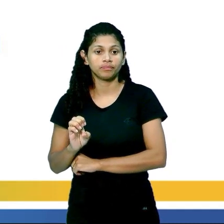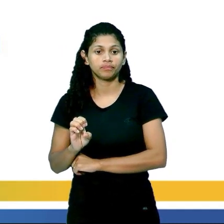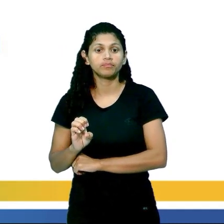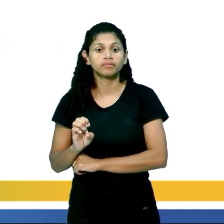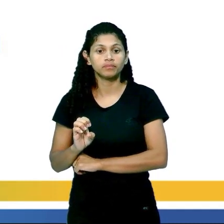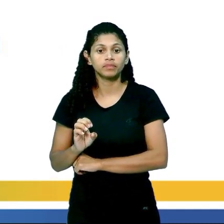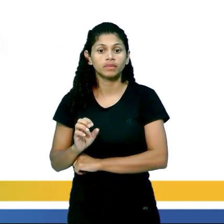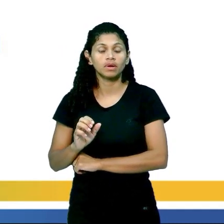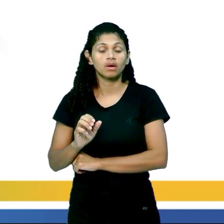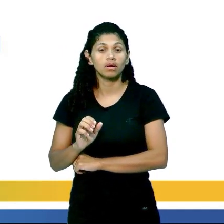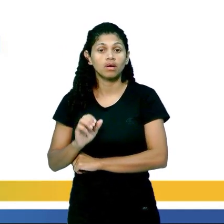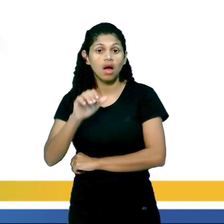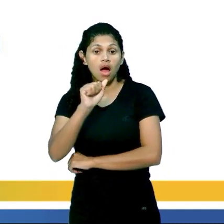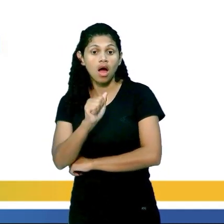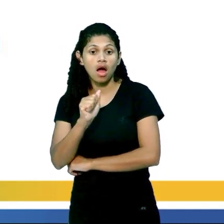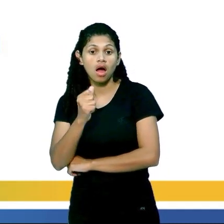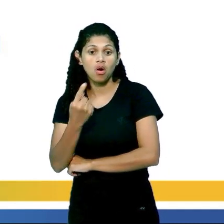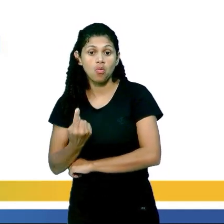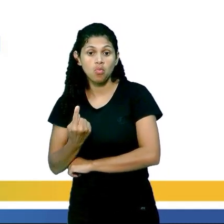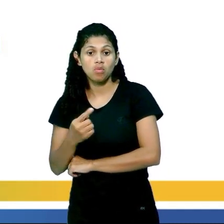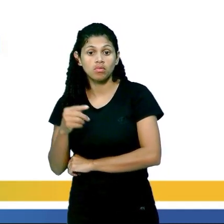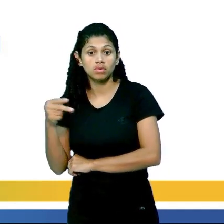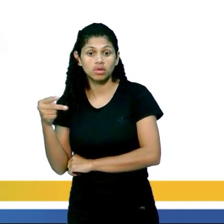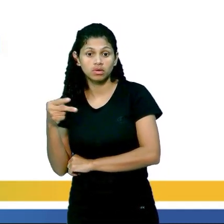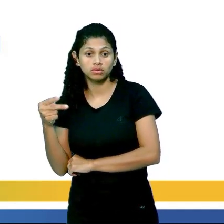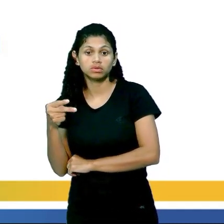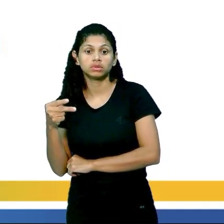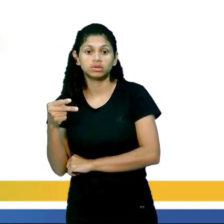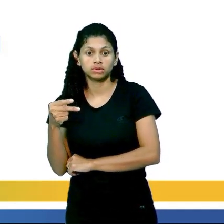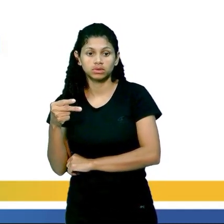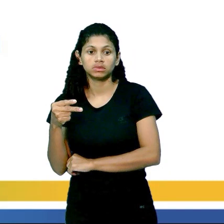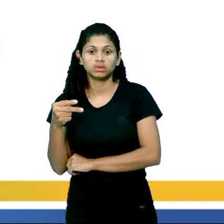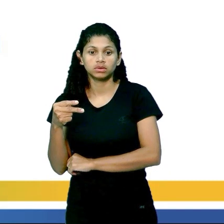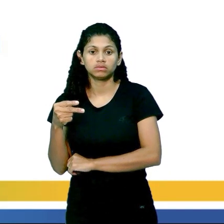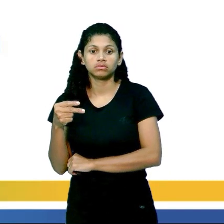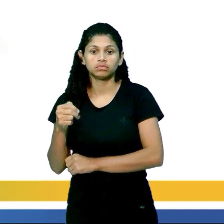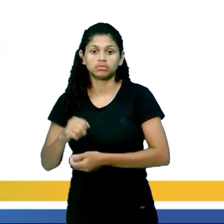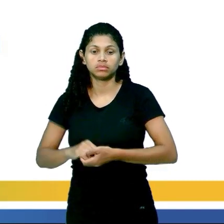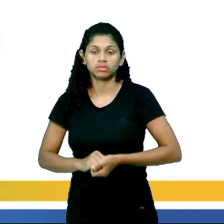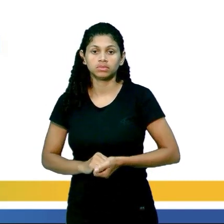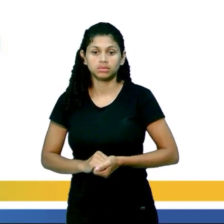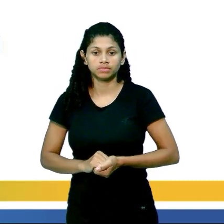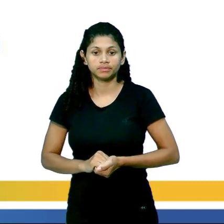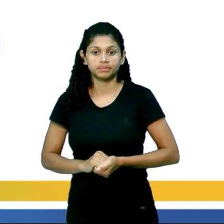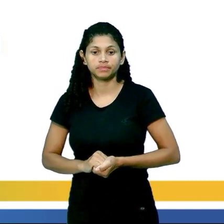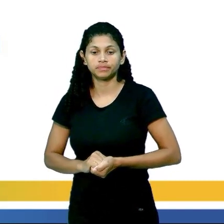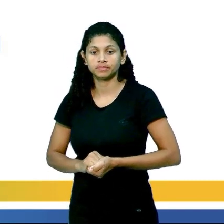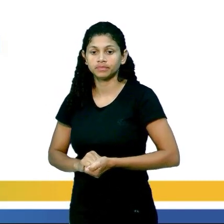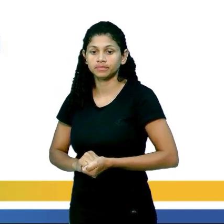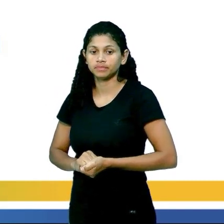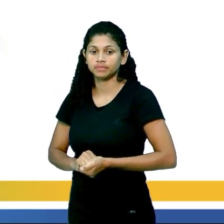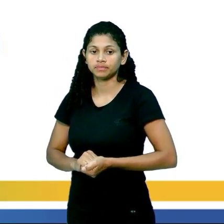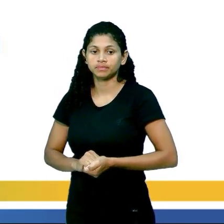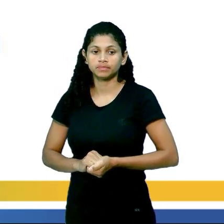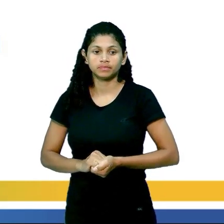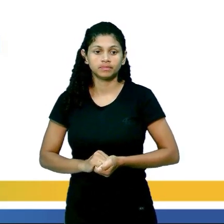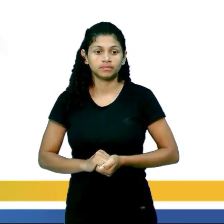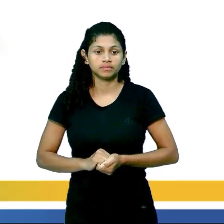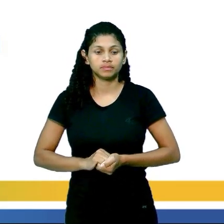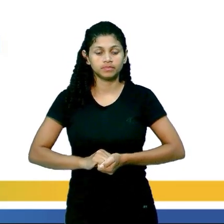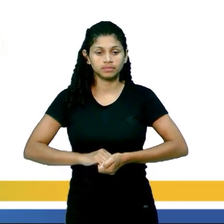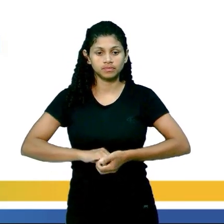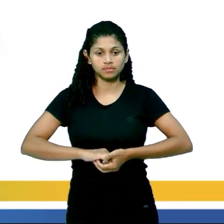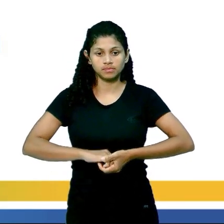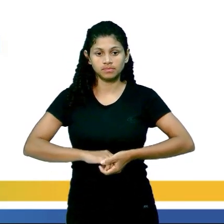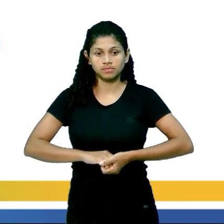é 14,5. Na letra C, uma vez que a soma dos 13 termos é igual a 20. Na letra